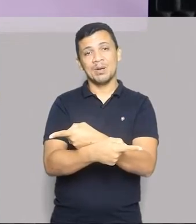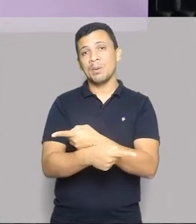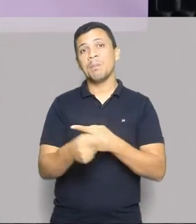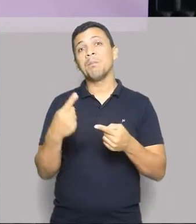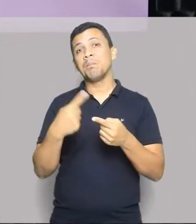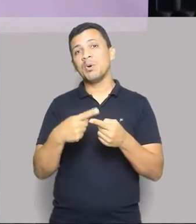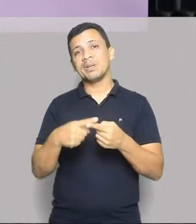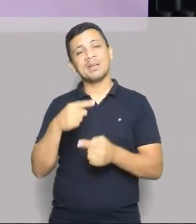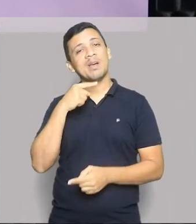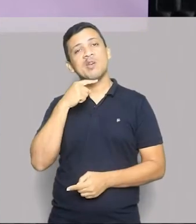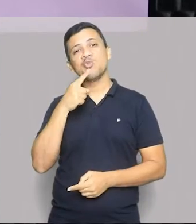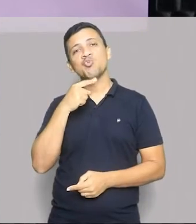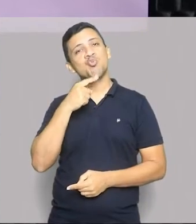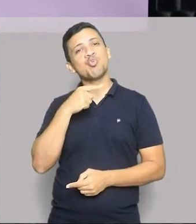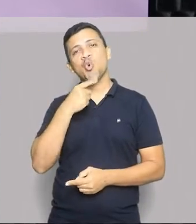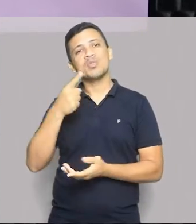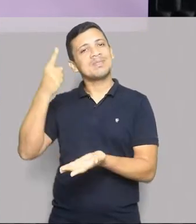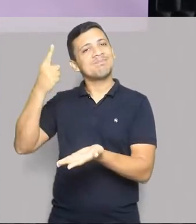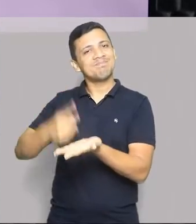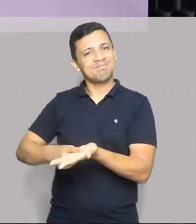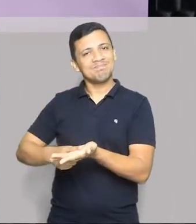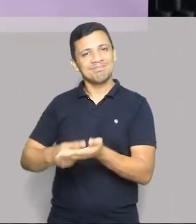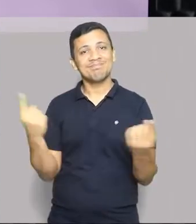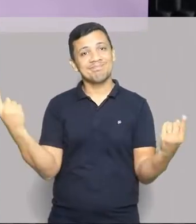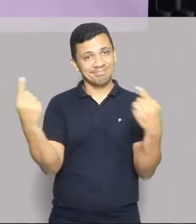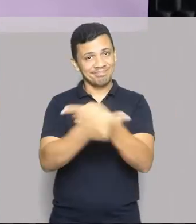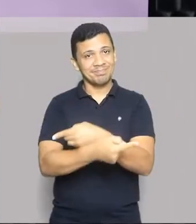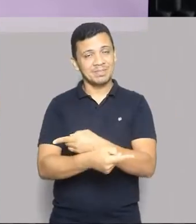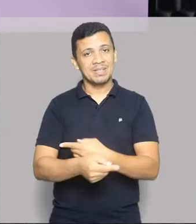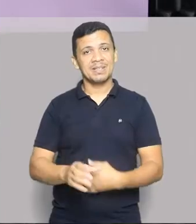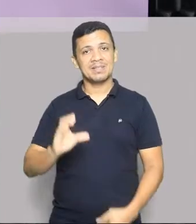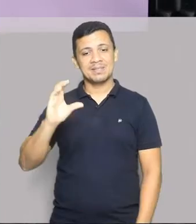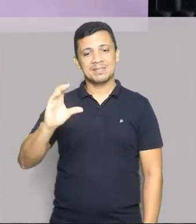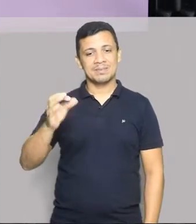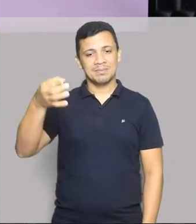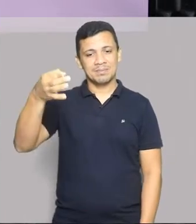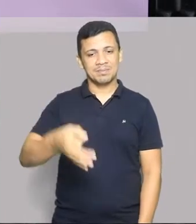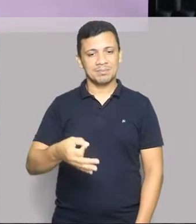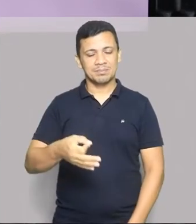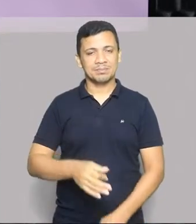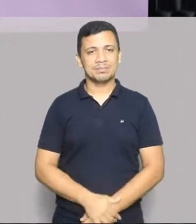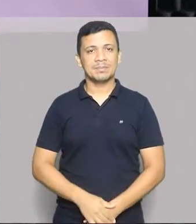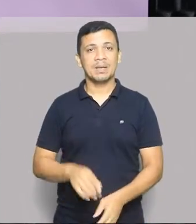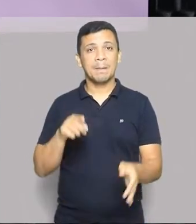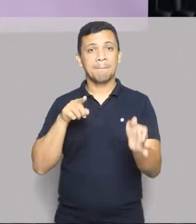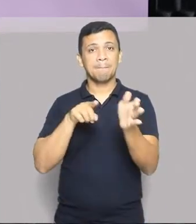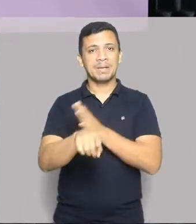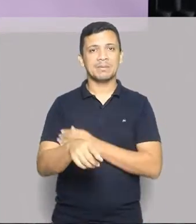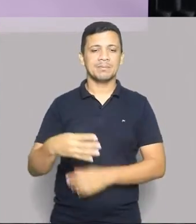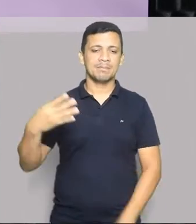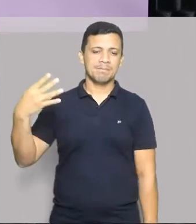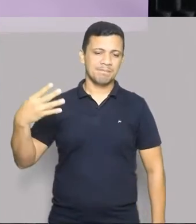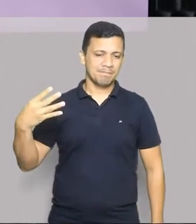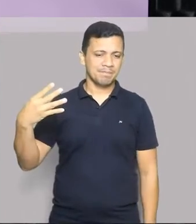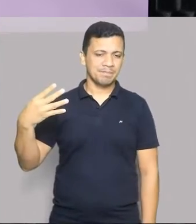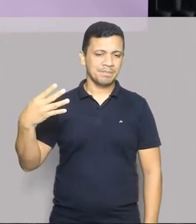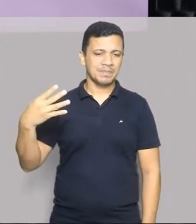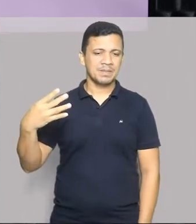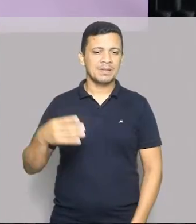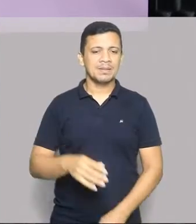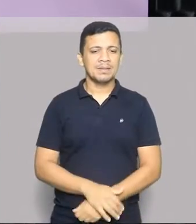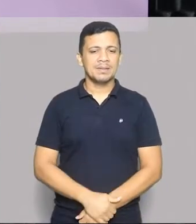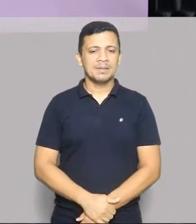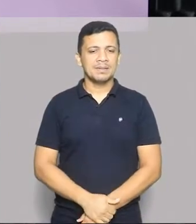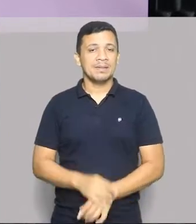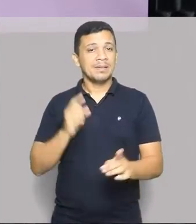de adversidade. Opção correta, a letra C. A quarta questão, vejamos,